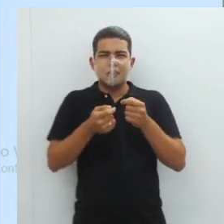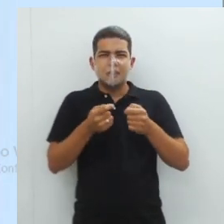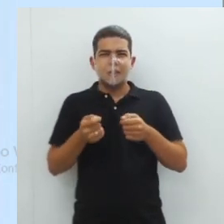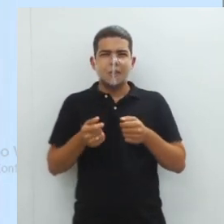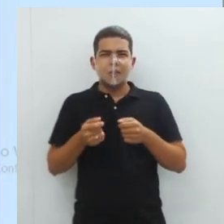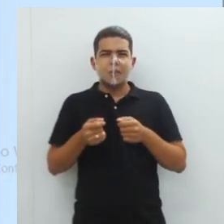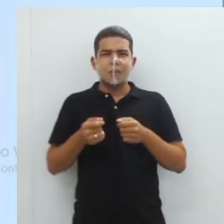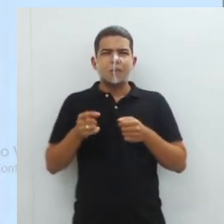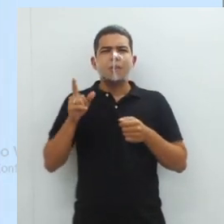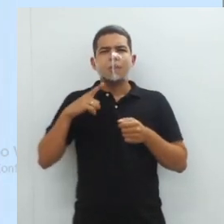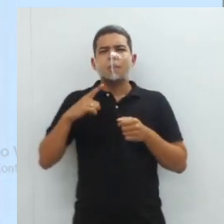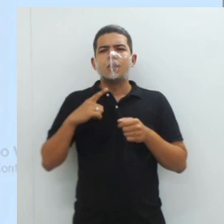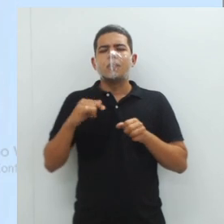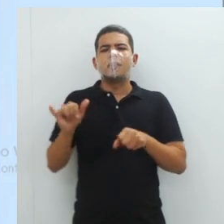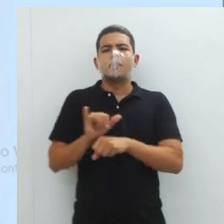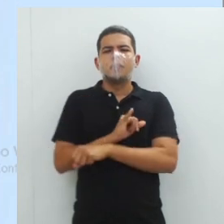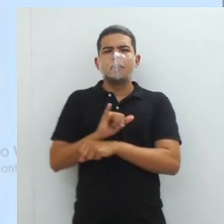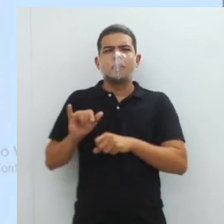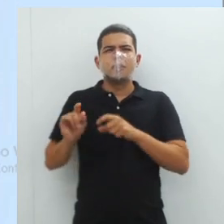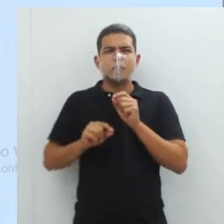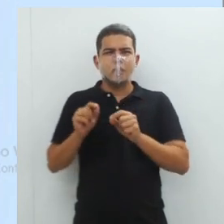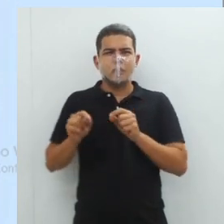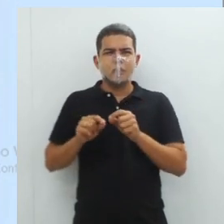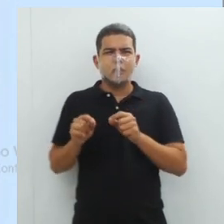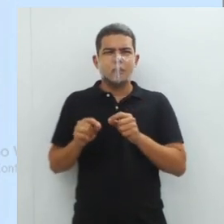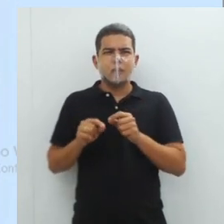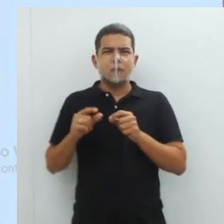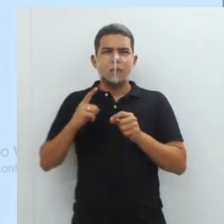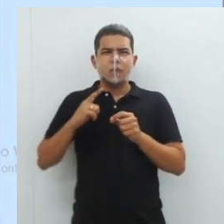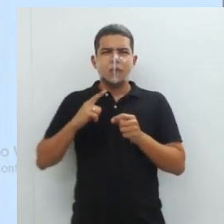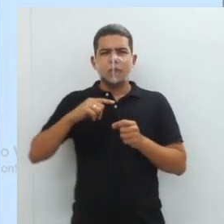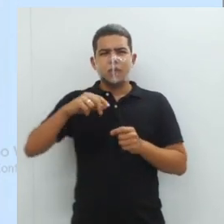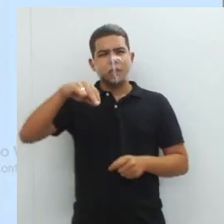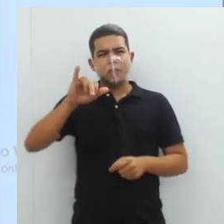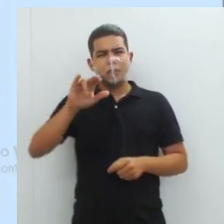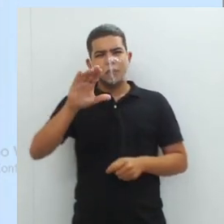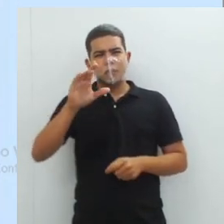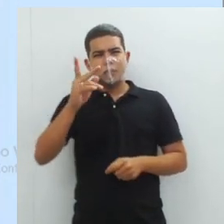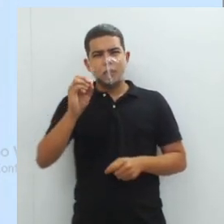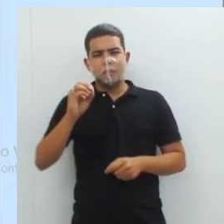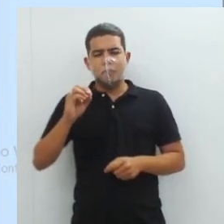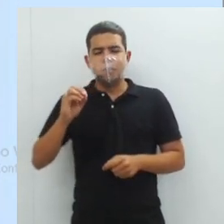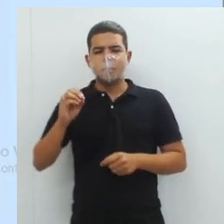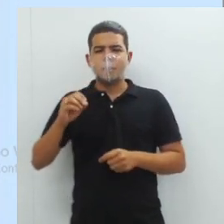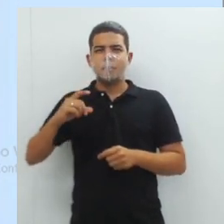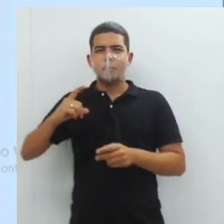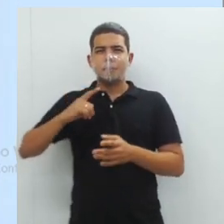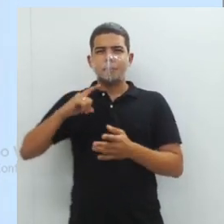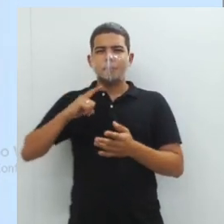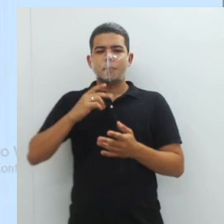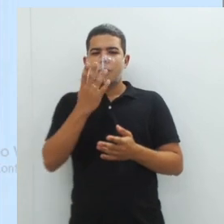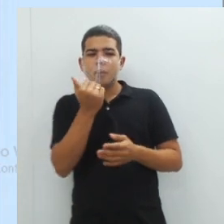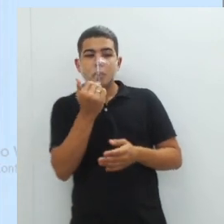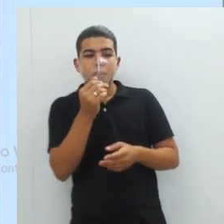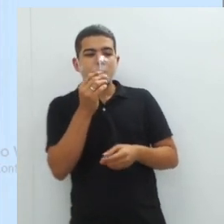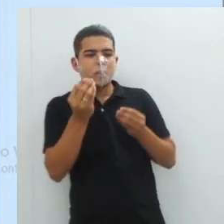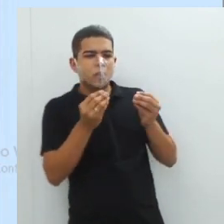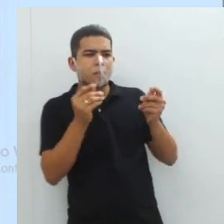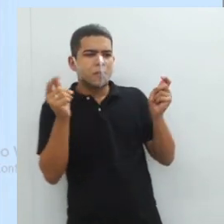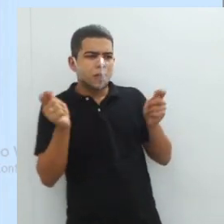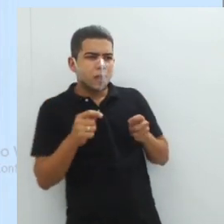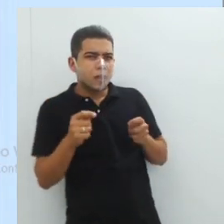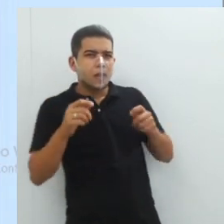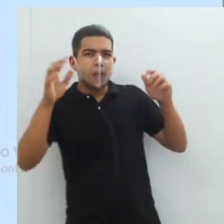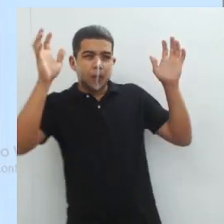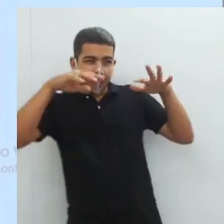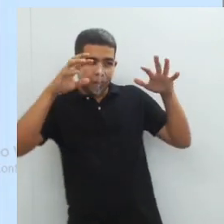adotam estratégia entre elas: a amplitude do nicho alimentar, ou seja, eles consomem alimentos disponíveis em cada época. Por exemplo, está em época de